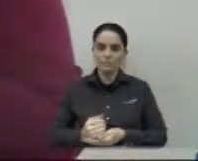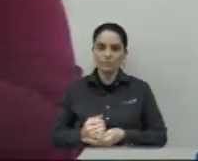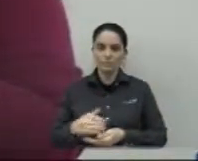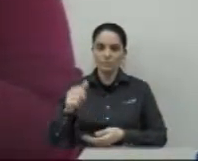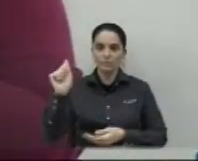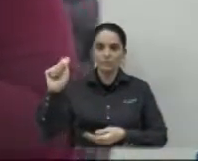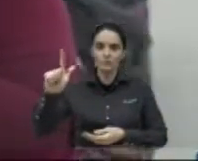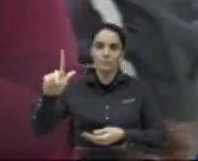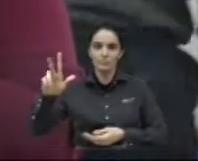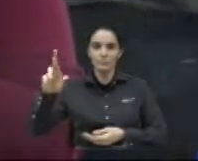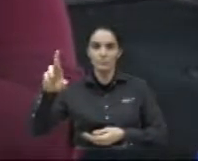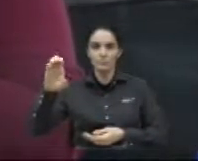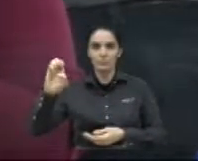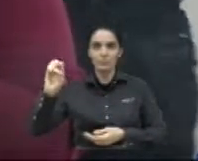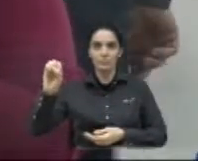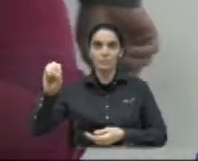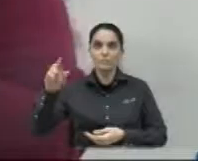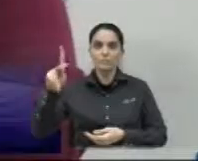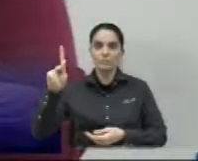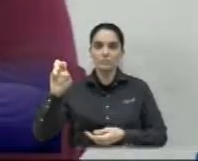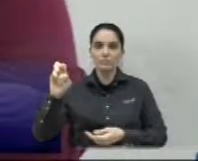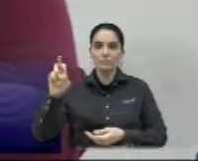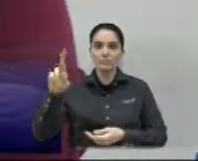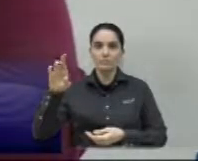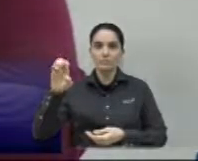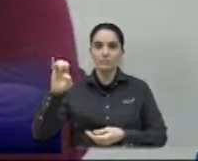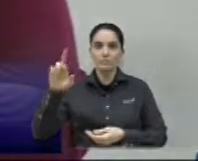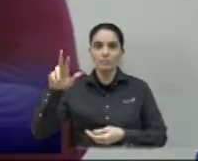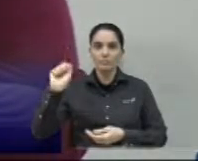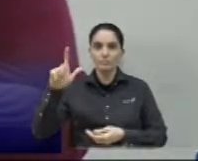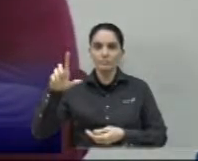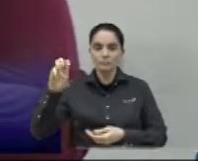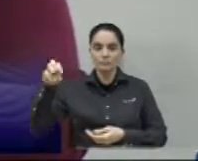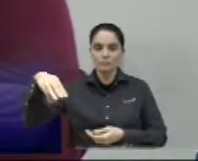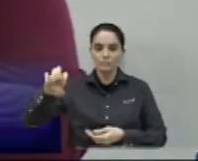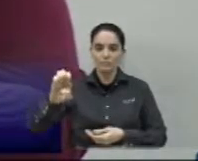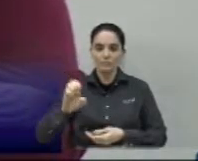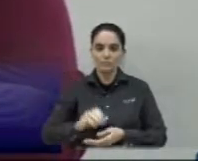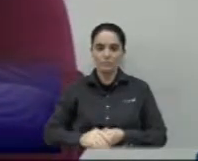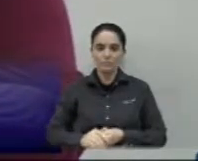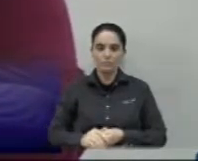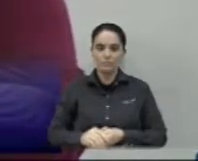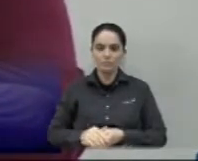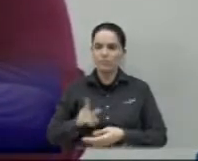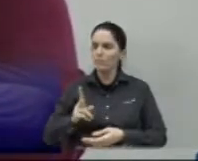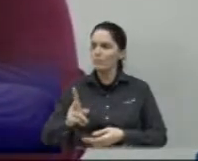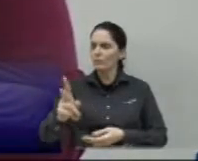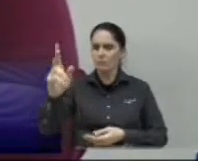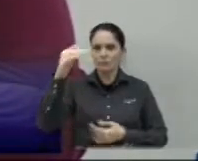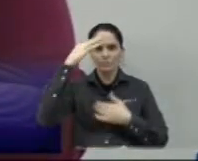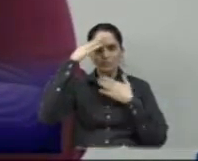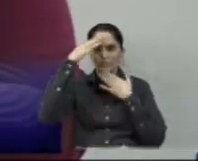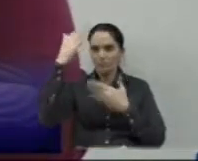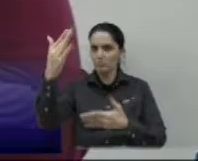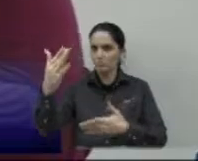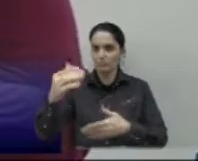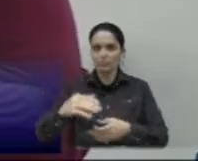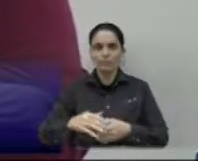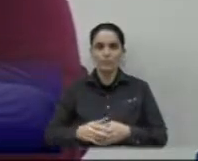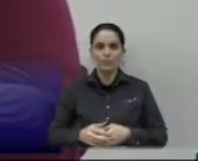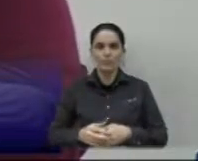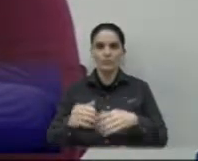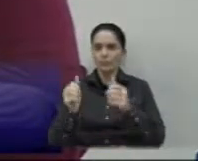Pereira Leme, do qual uma pessoa que eu tenho... uma eterna gratidão aonde quer que ele esteja, ao lado do